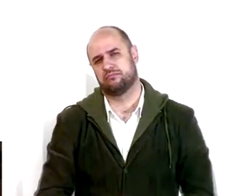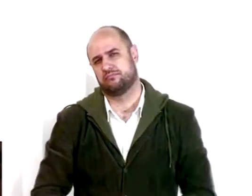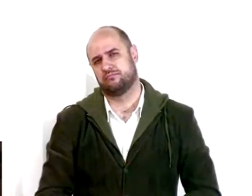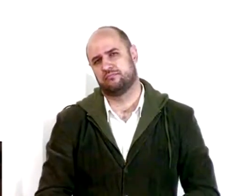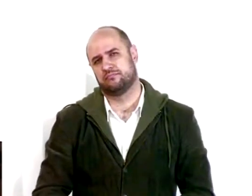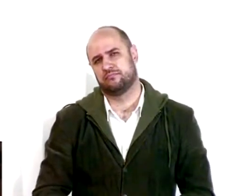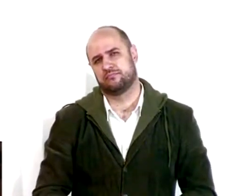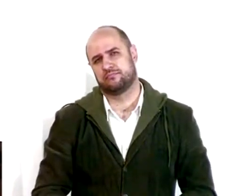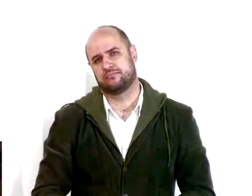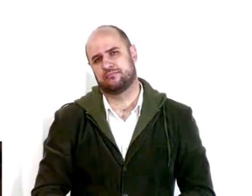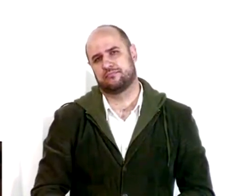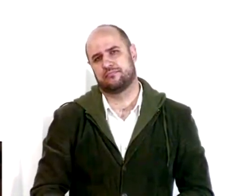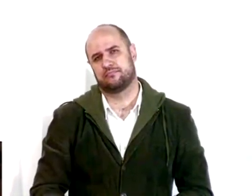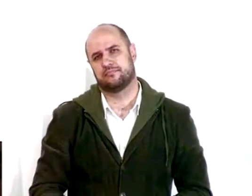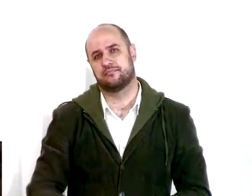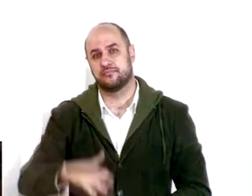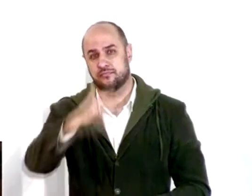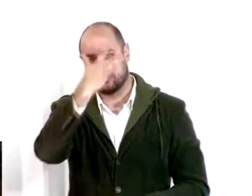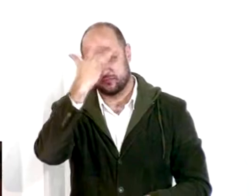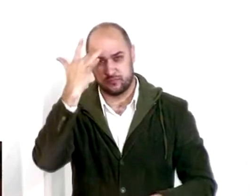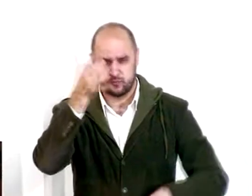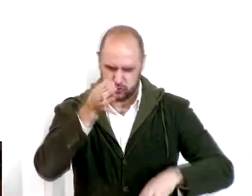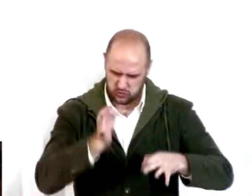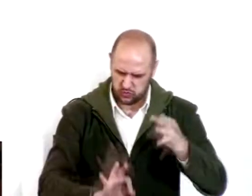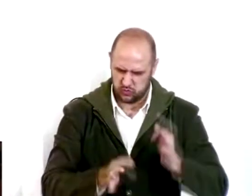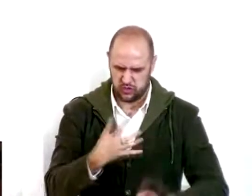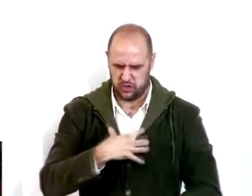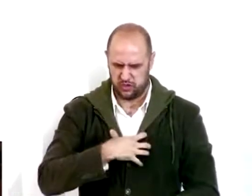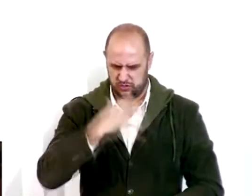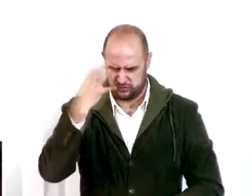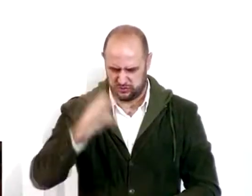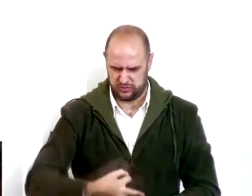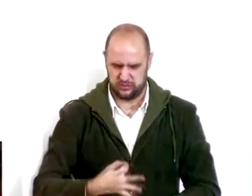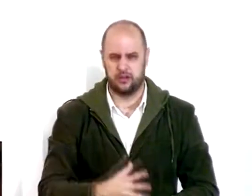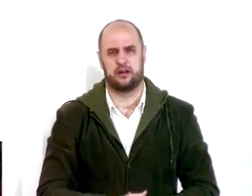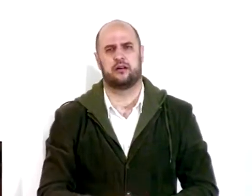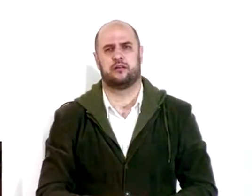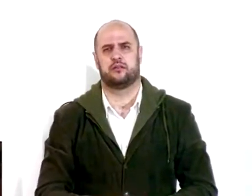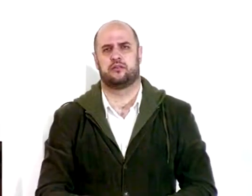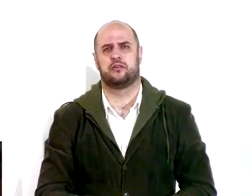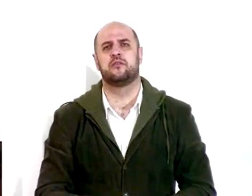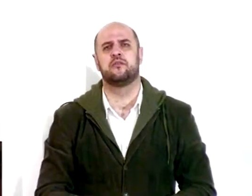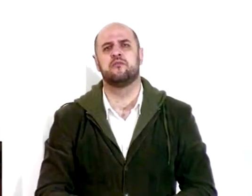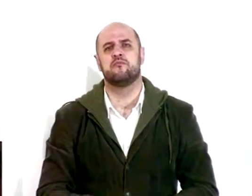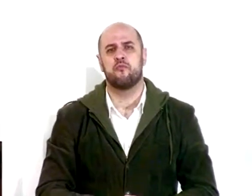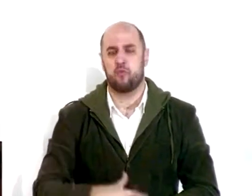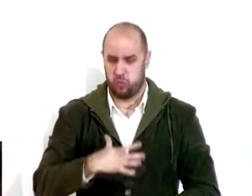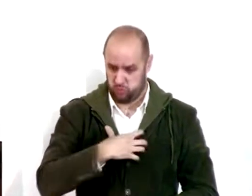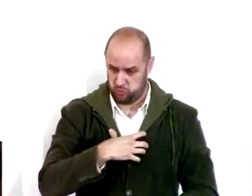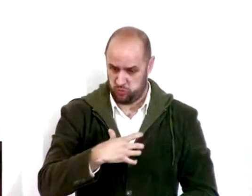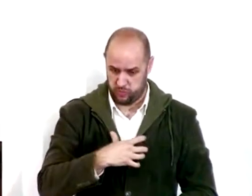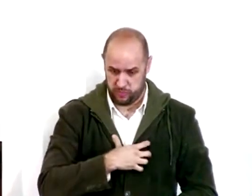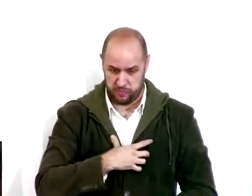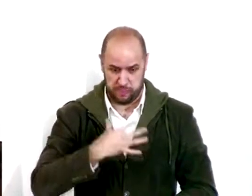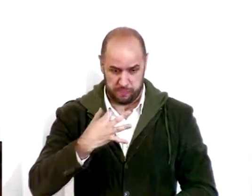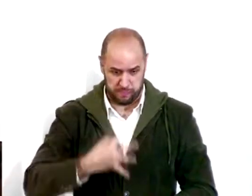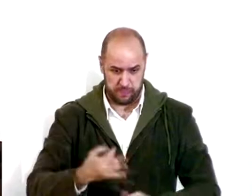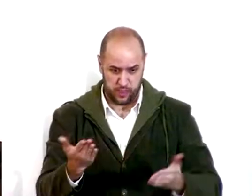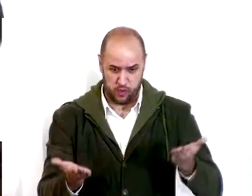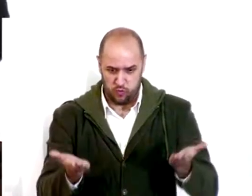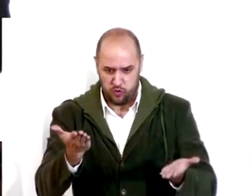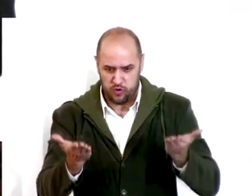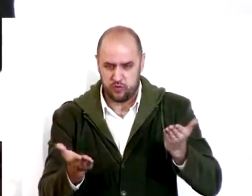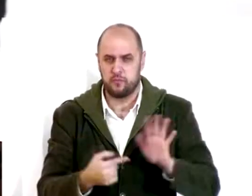Aqueles que foram estabelecidos para julgar de forma correta, de forma imparcial, para estabelecer